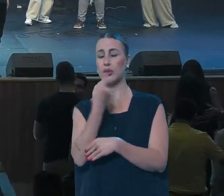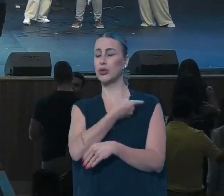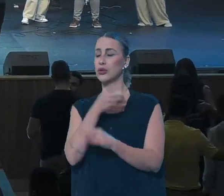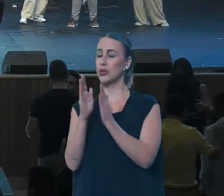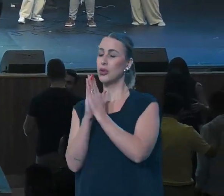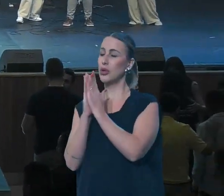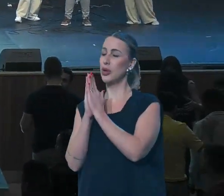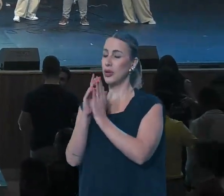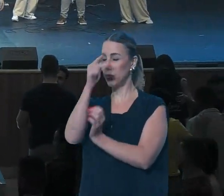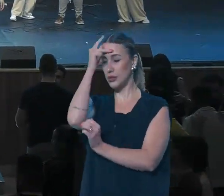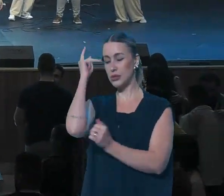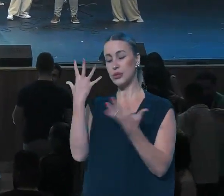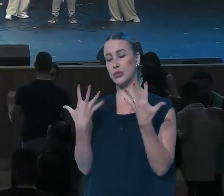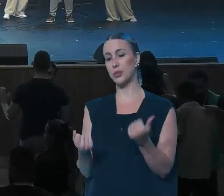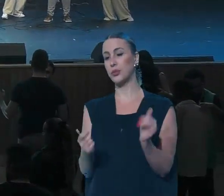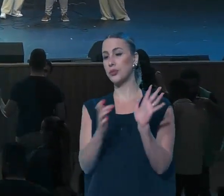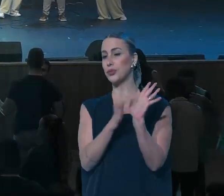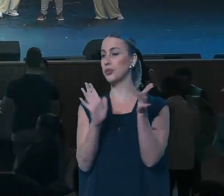Amém.